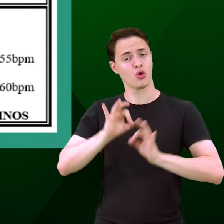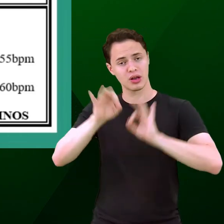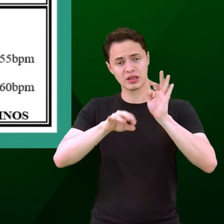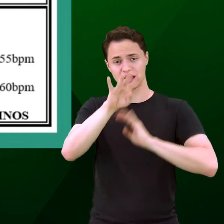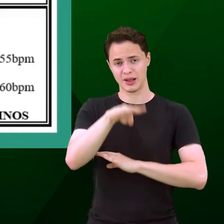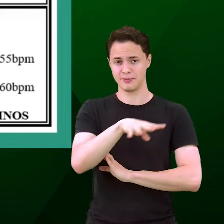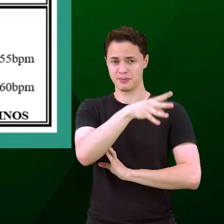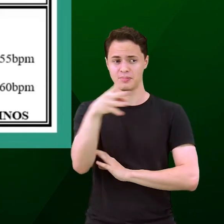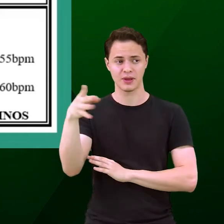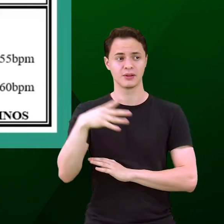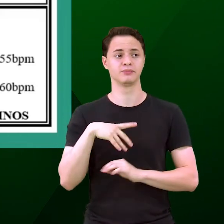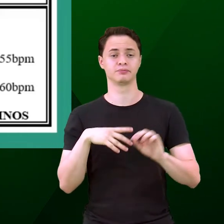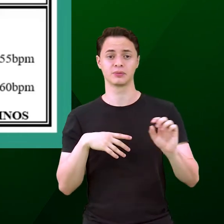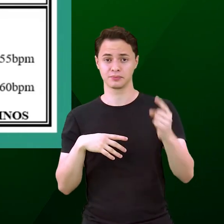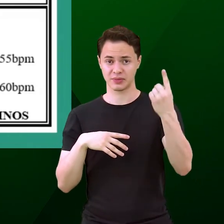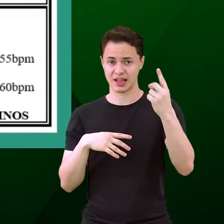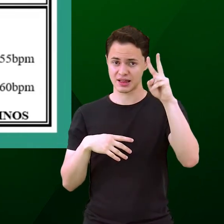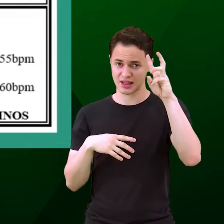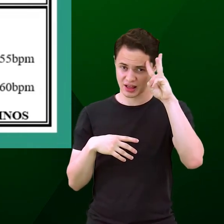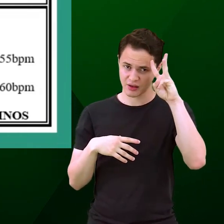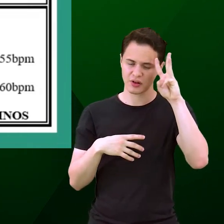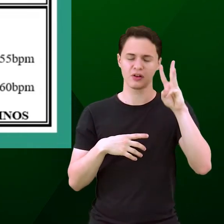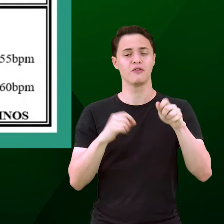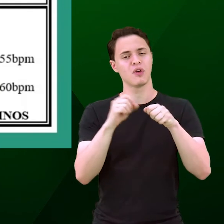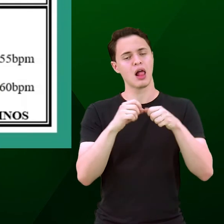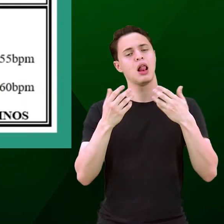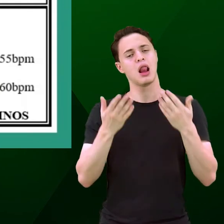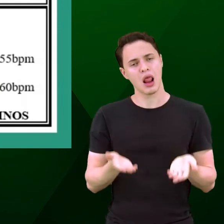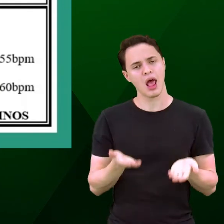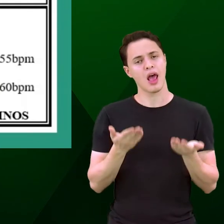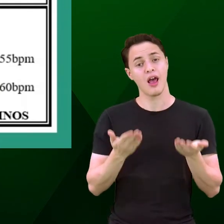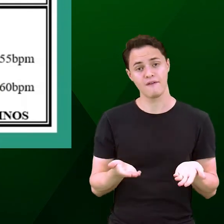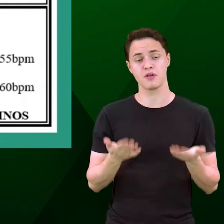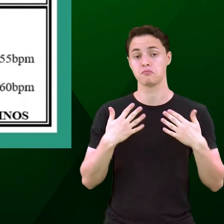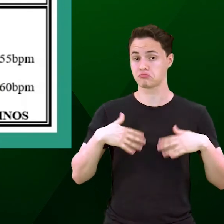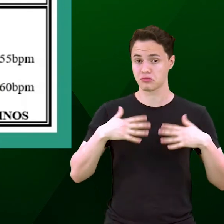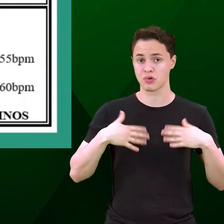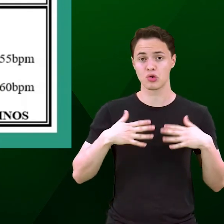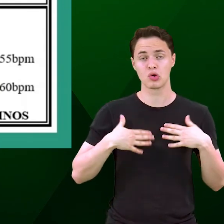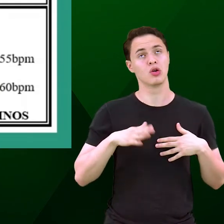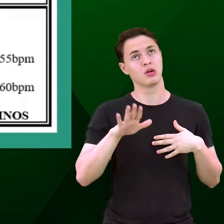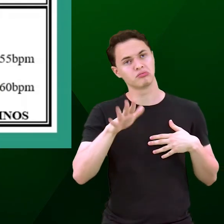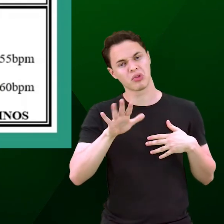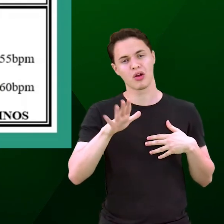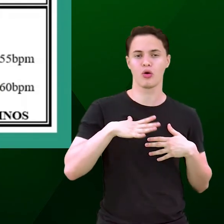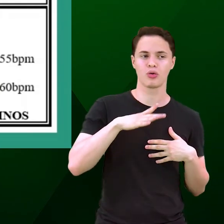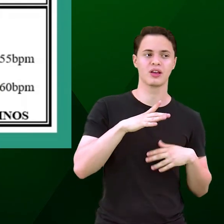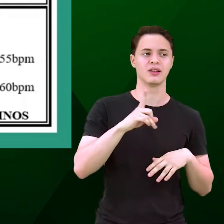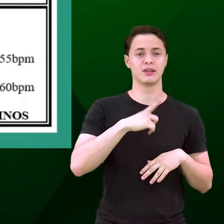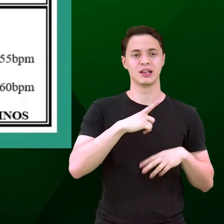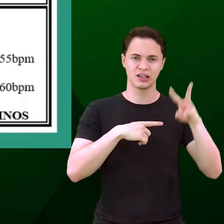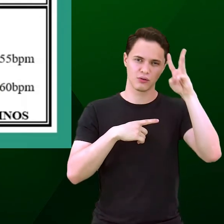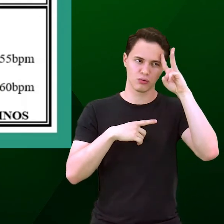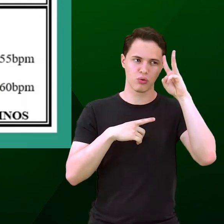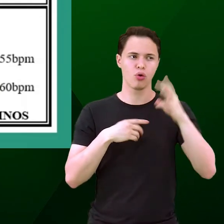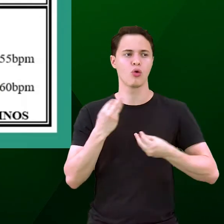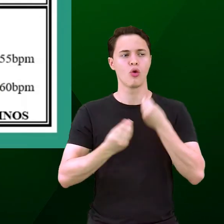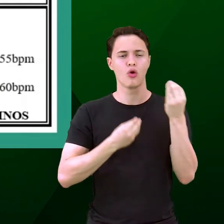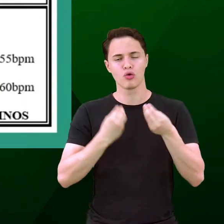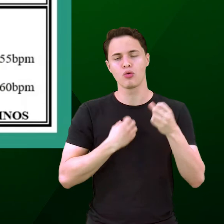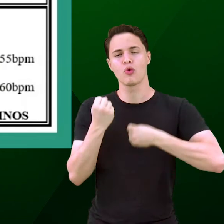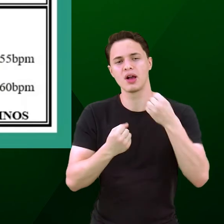trote leve. O que eu faço? Então, quanto tempo que eu corro, como que eu corro, né? Aqui eu volto para nossa conversa lá do começo. O